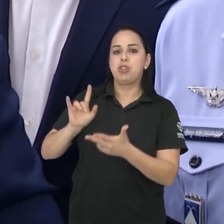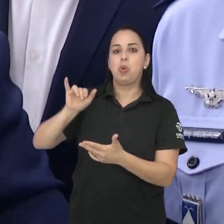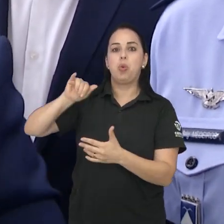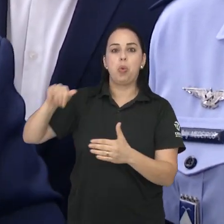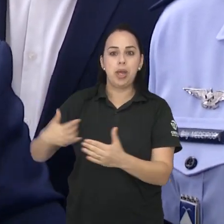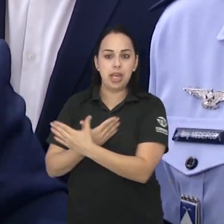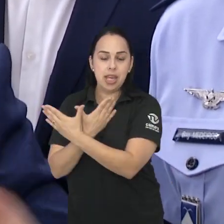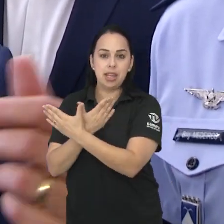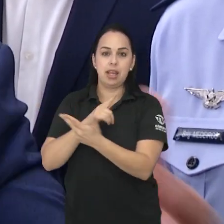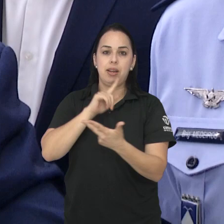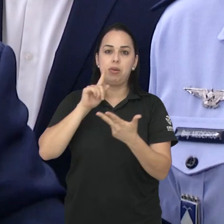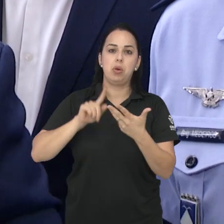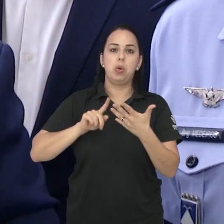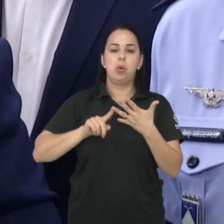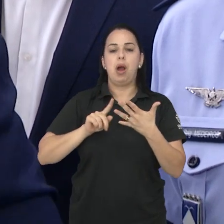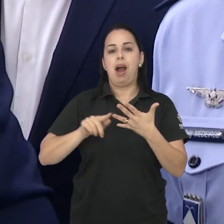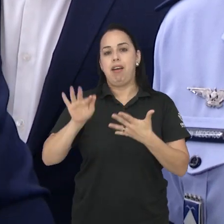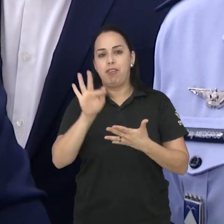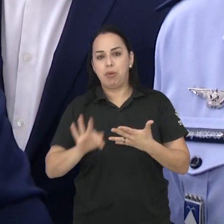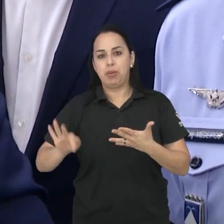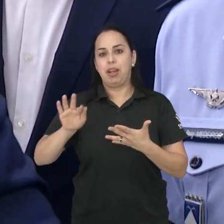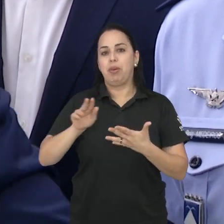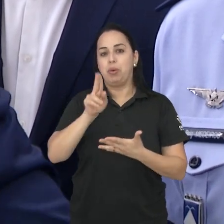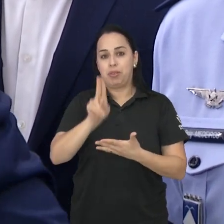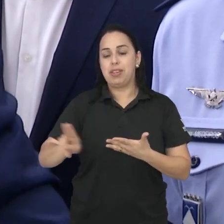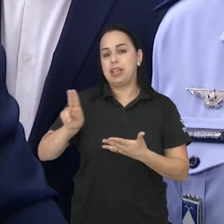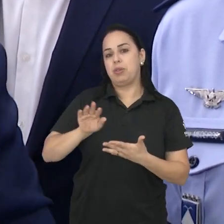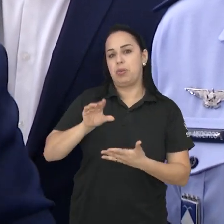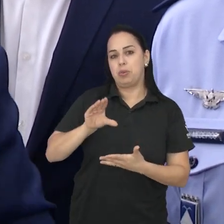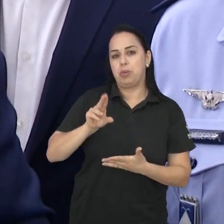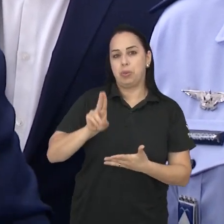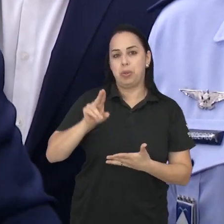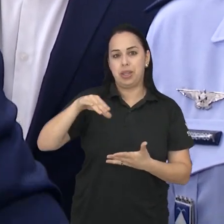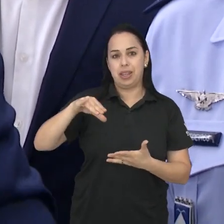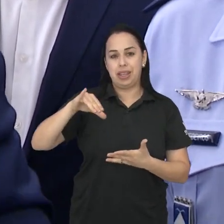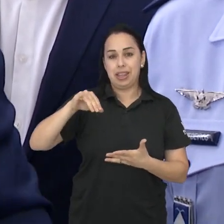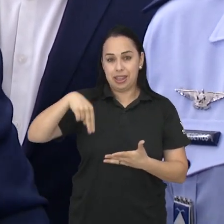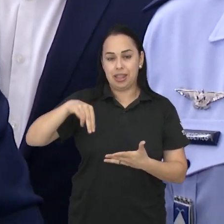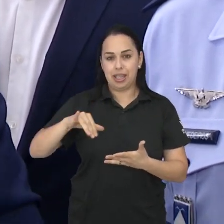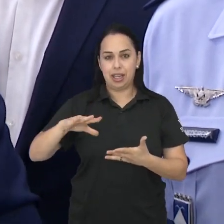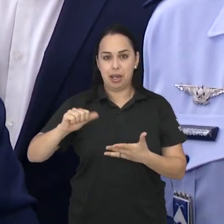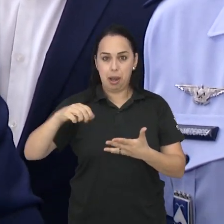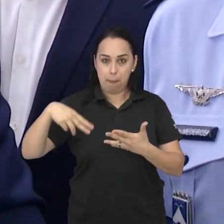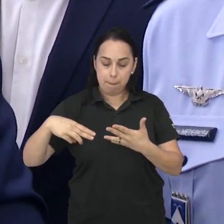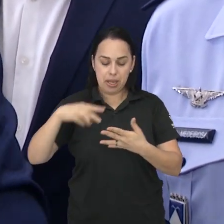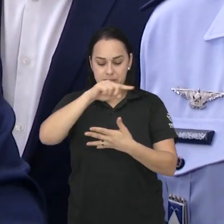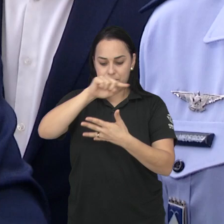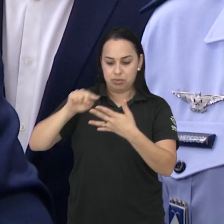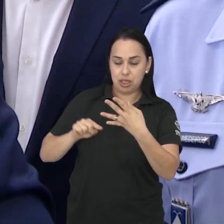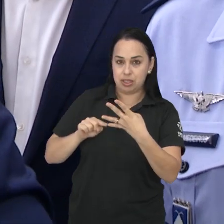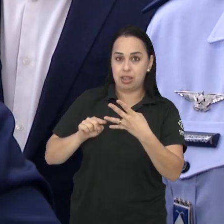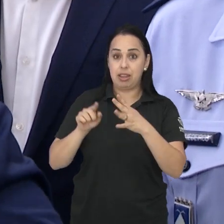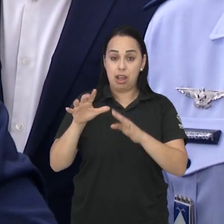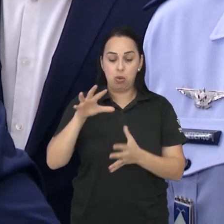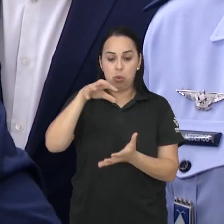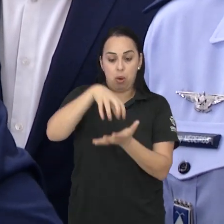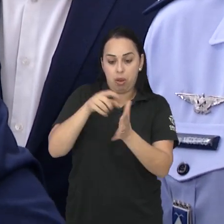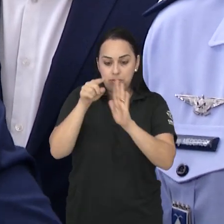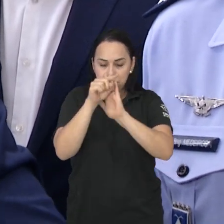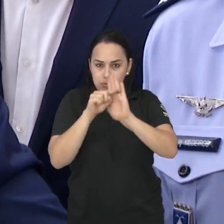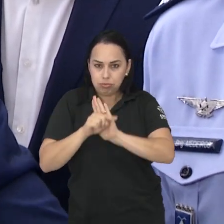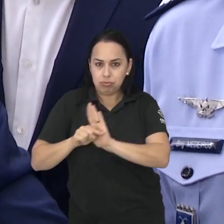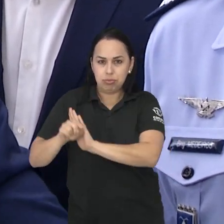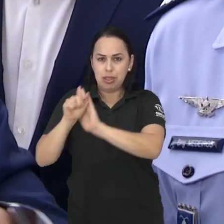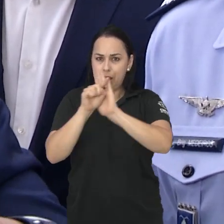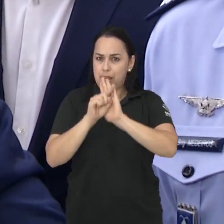grandes institutos de pesquisa, o ITA, está aqui a Unicamp, quando essa turma trabalha junto, você vai criar esse ecossistema. Então tem uma lógica de